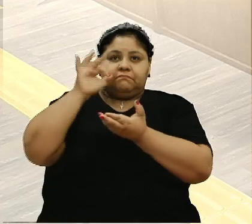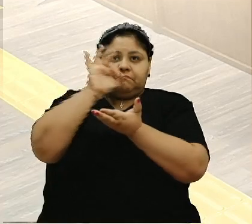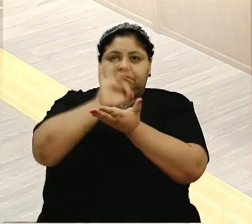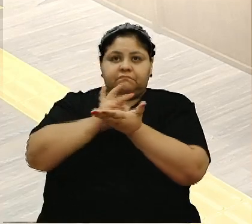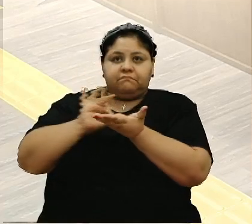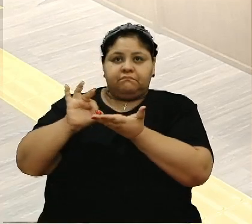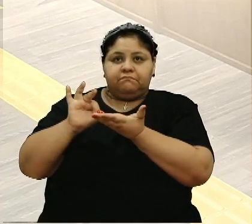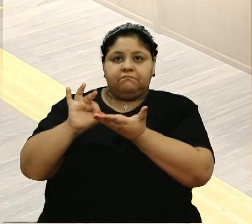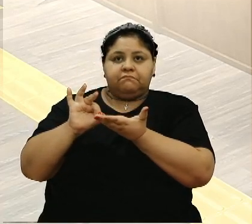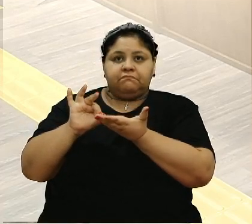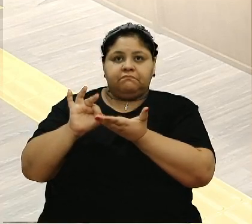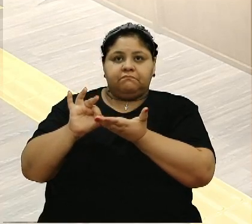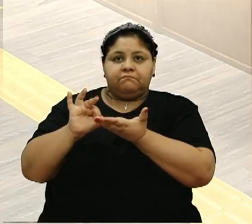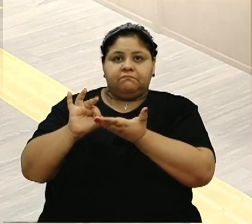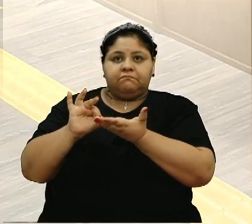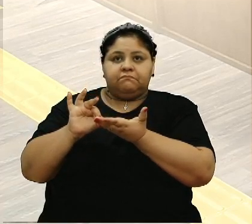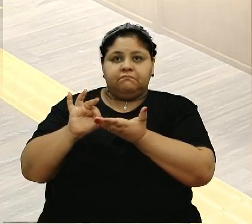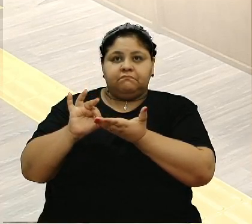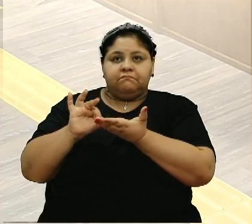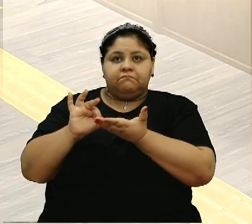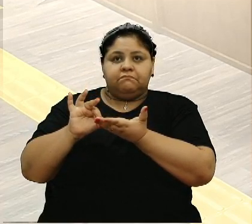para a bancada do PT.